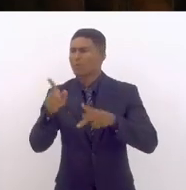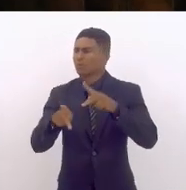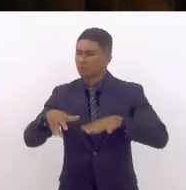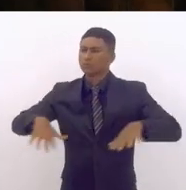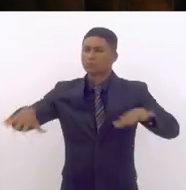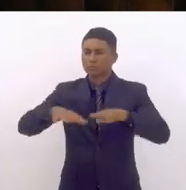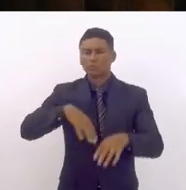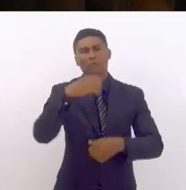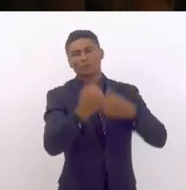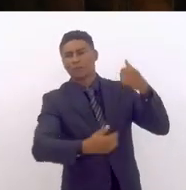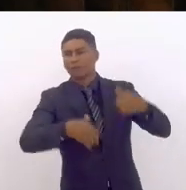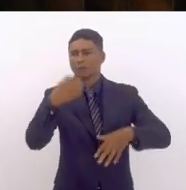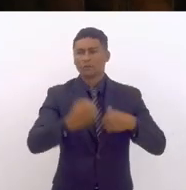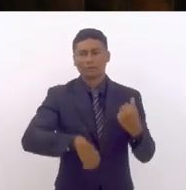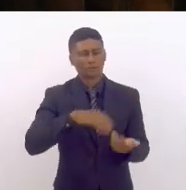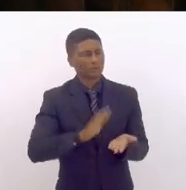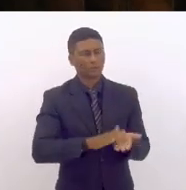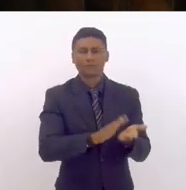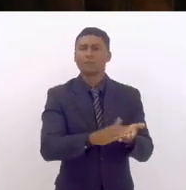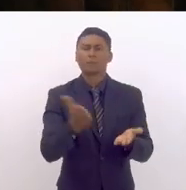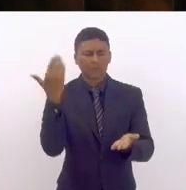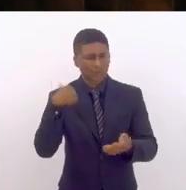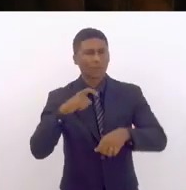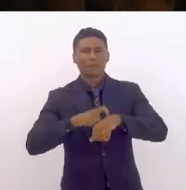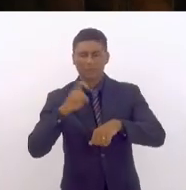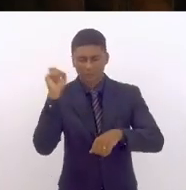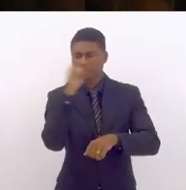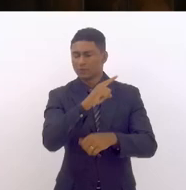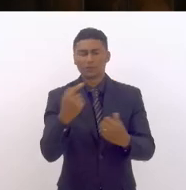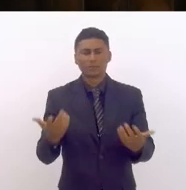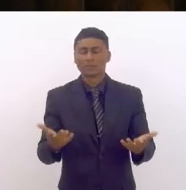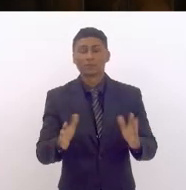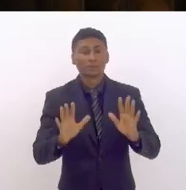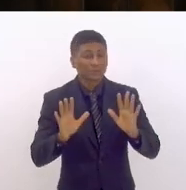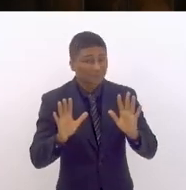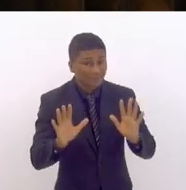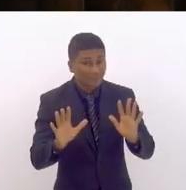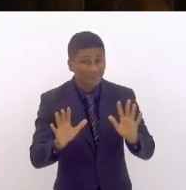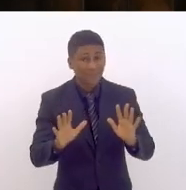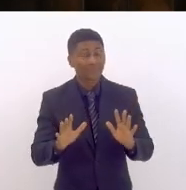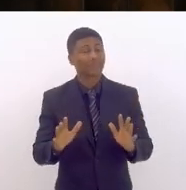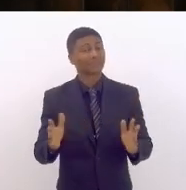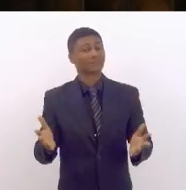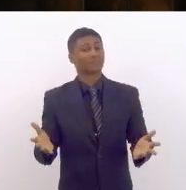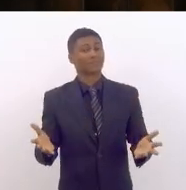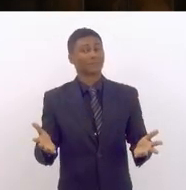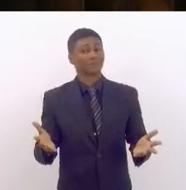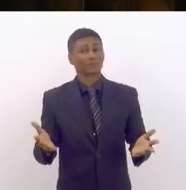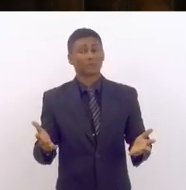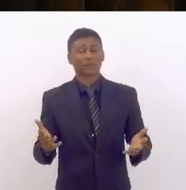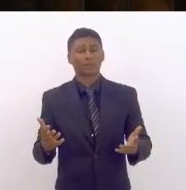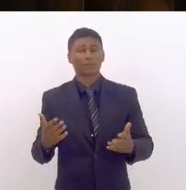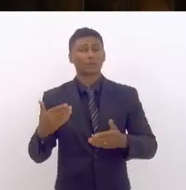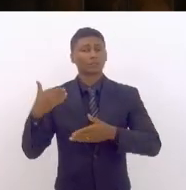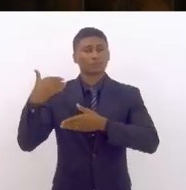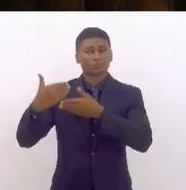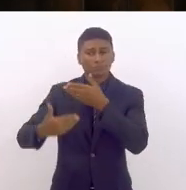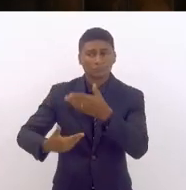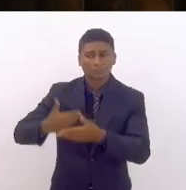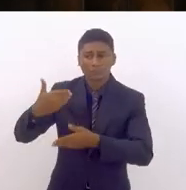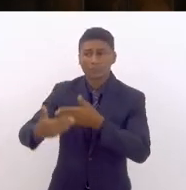população no momento mais sensível da Covid, se no momento em que houve ali a assinatura